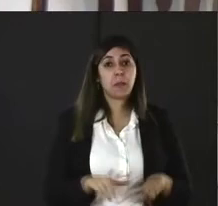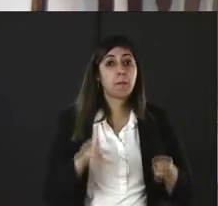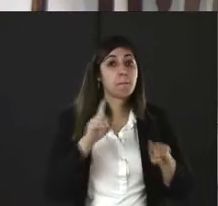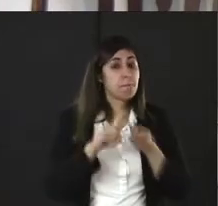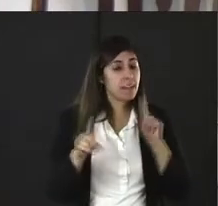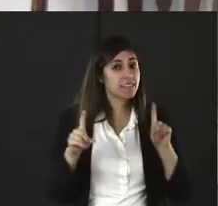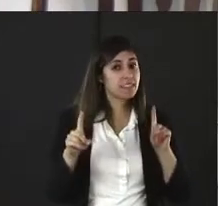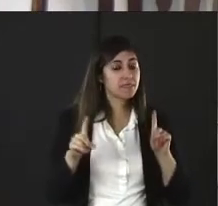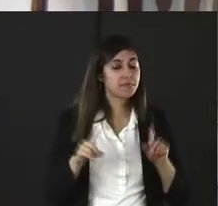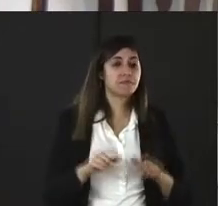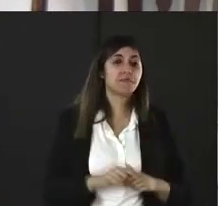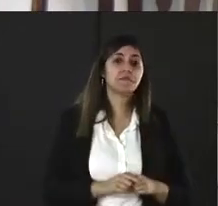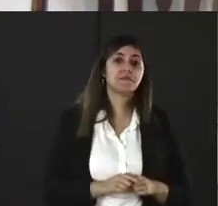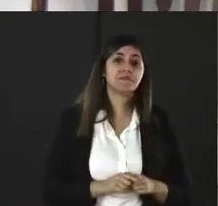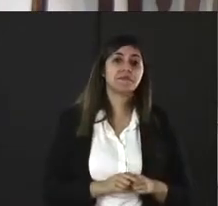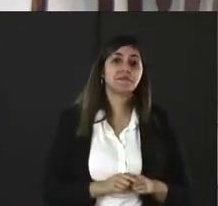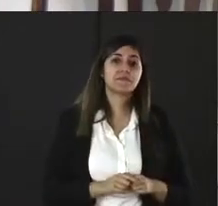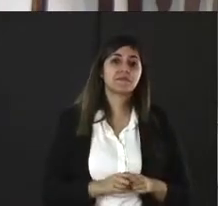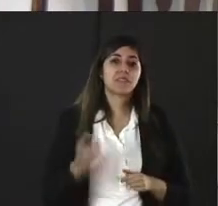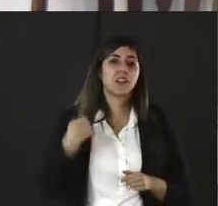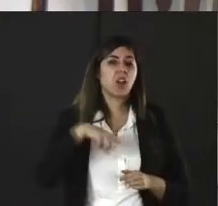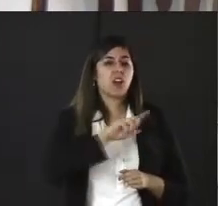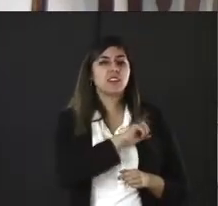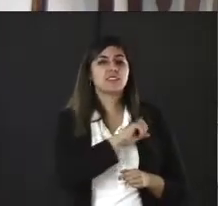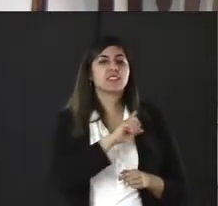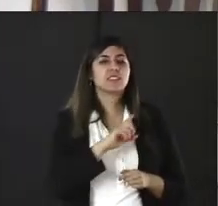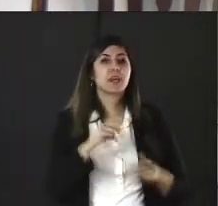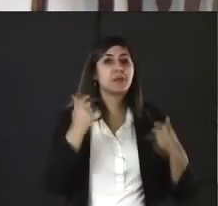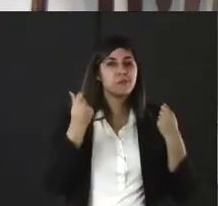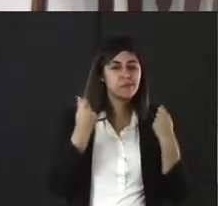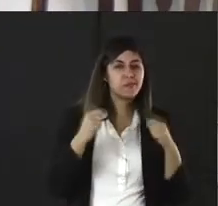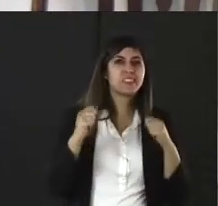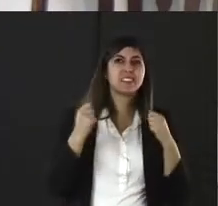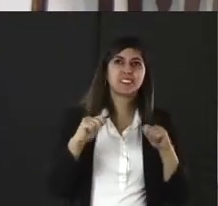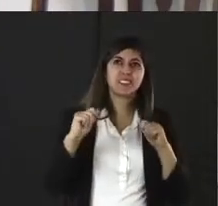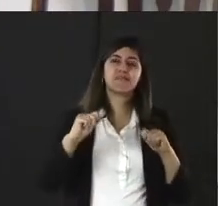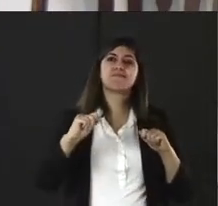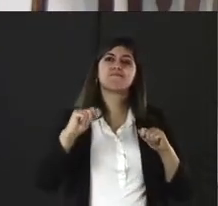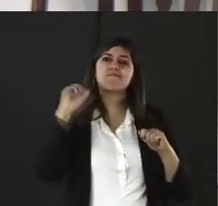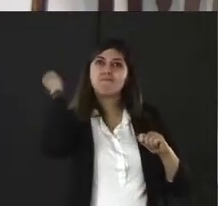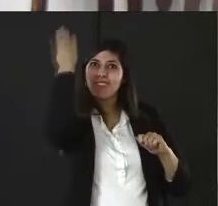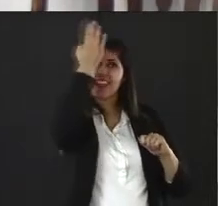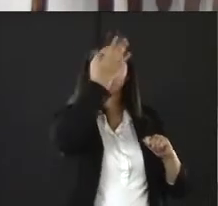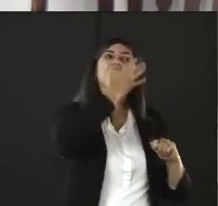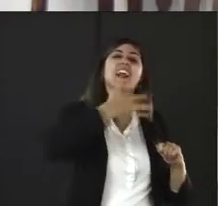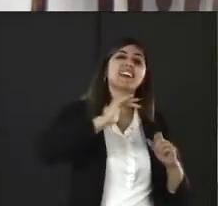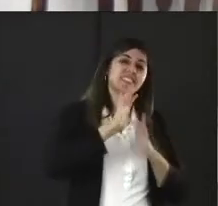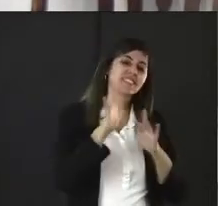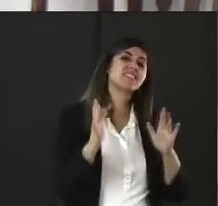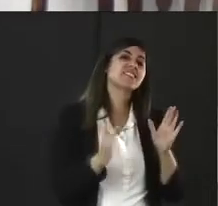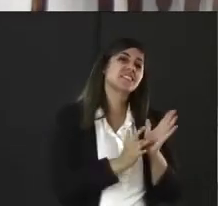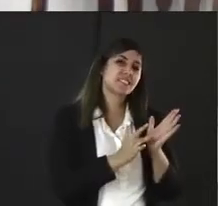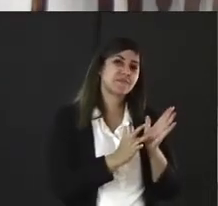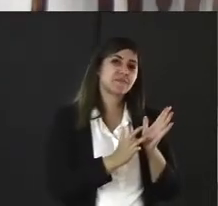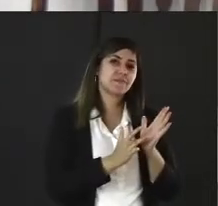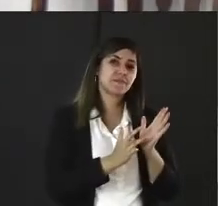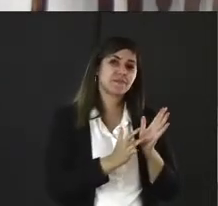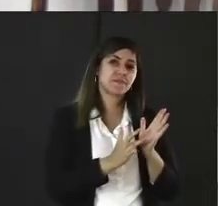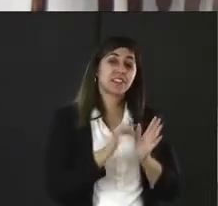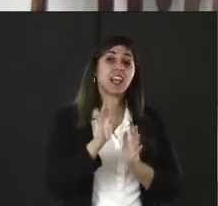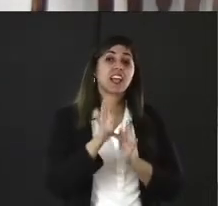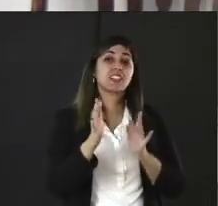mais e a insuficiência do homem é suprida pela suficiência de deus